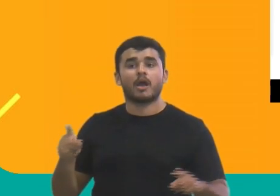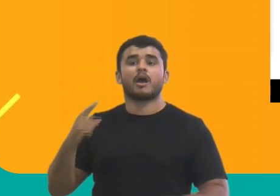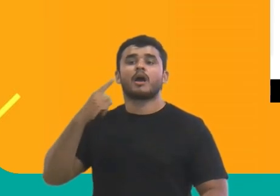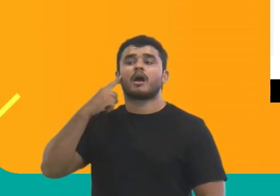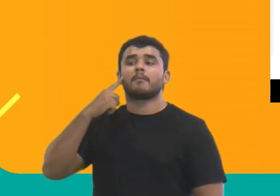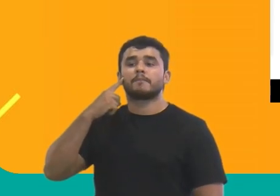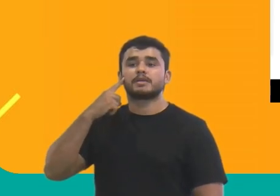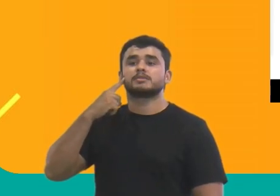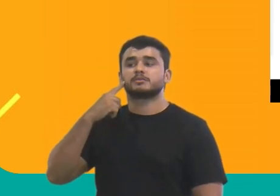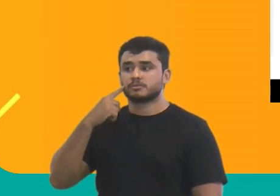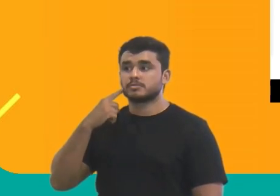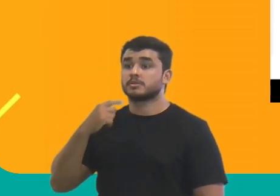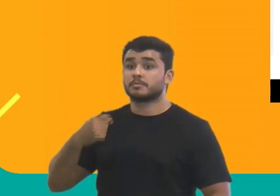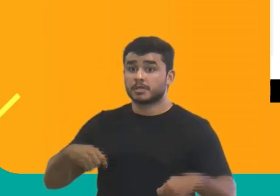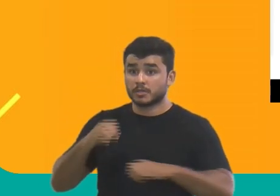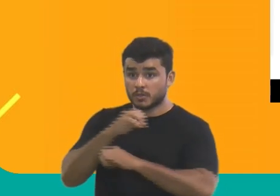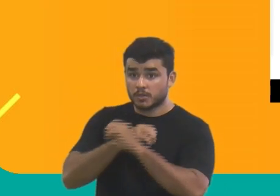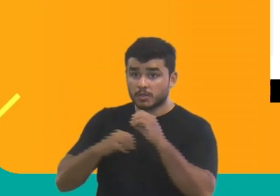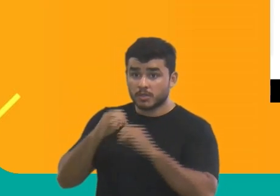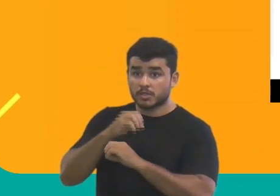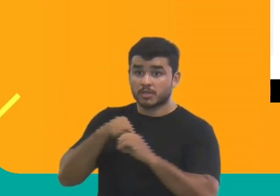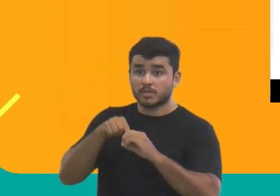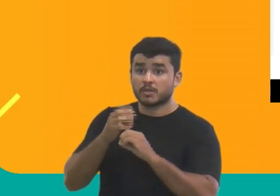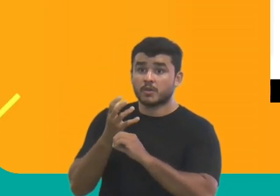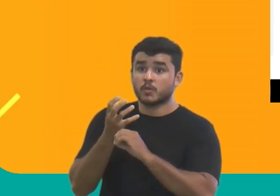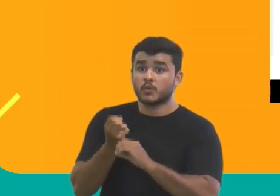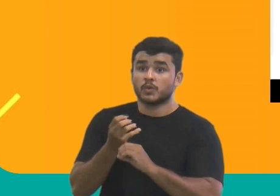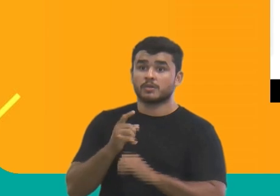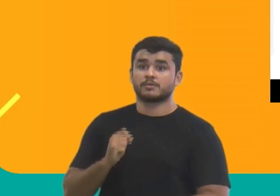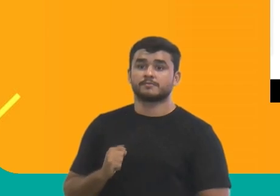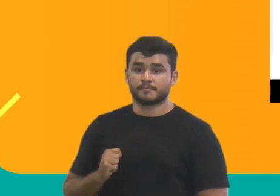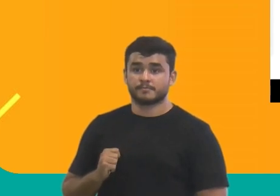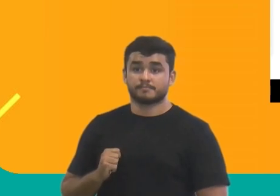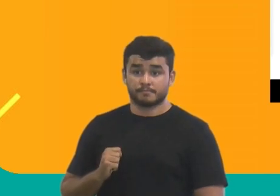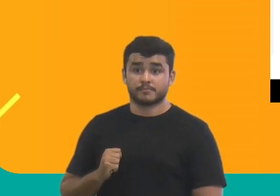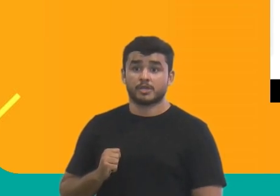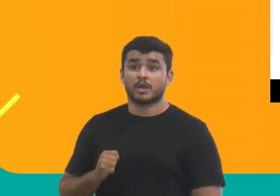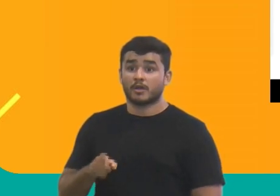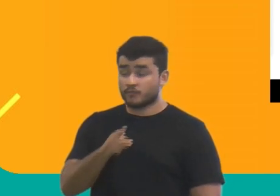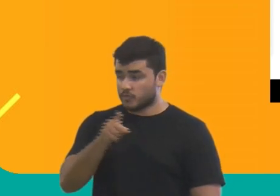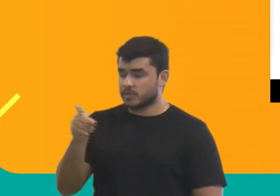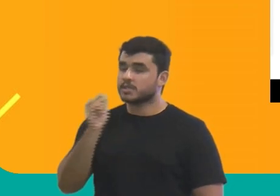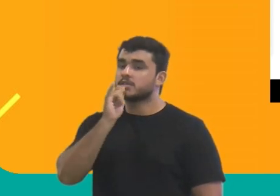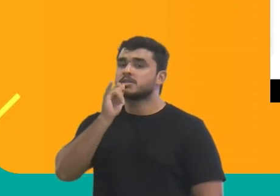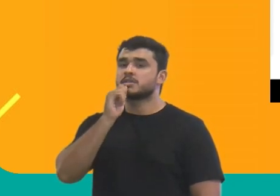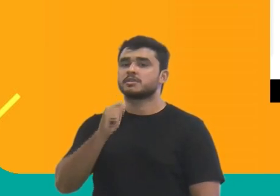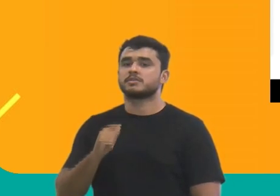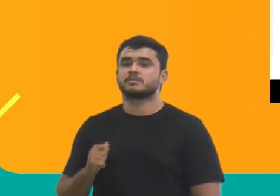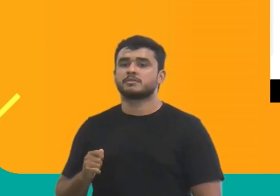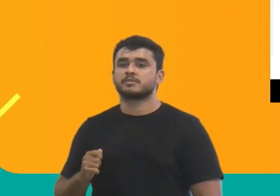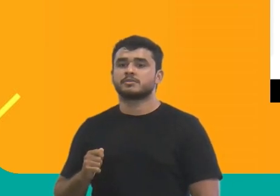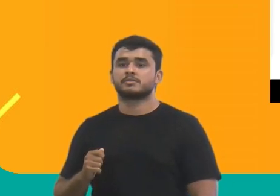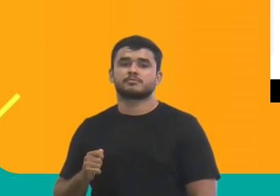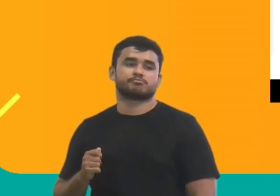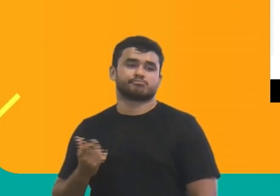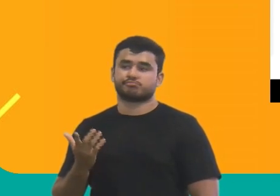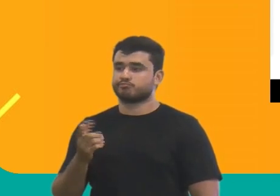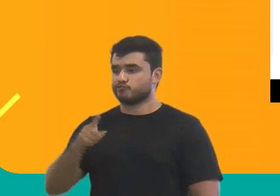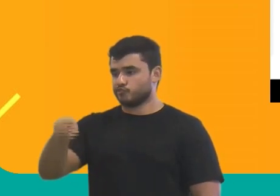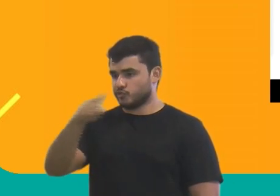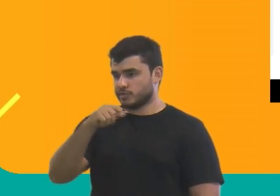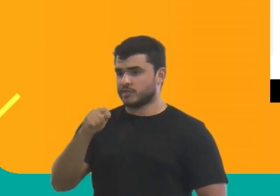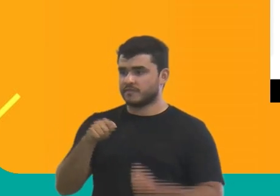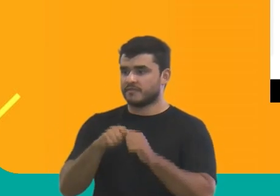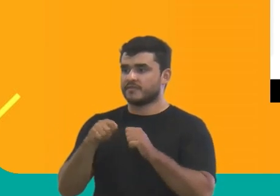célula, a célula não perca água. O corpo, às vezes a gente vai, por exemplo, para um esteticista fazer